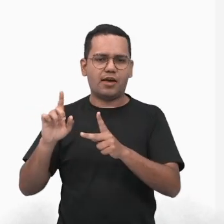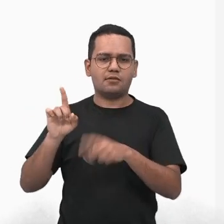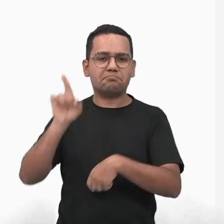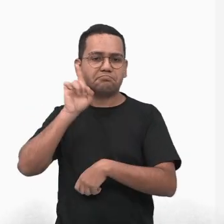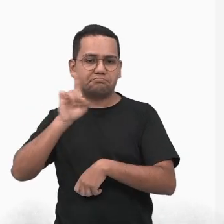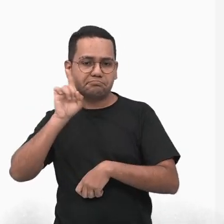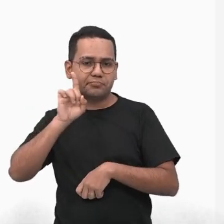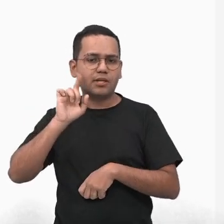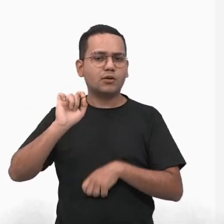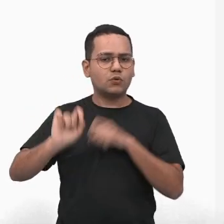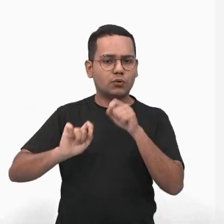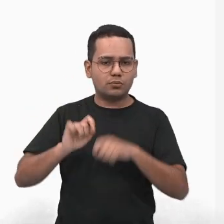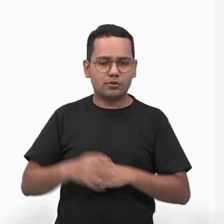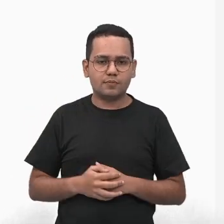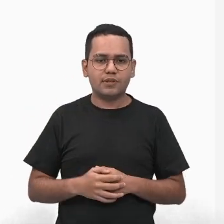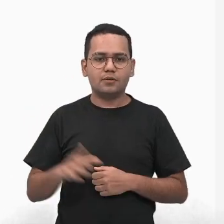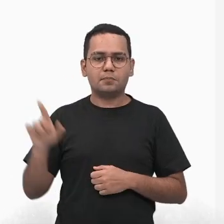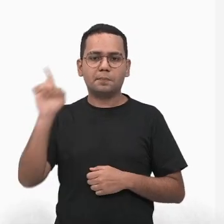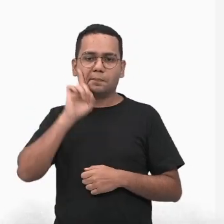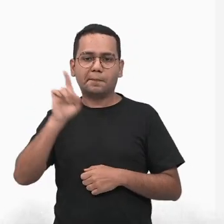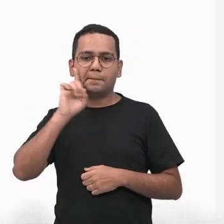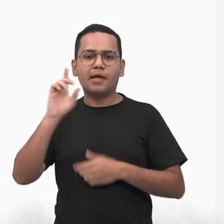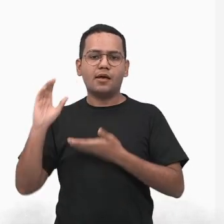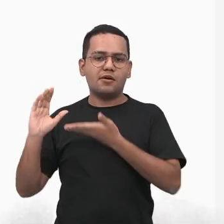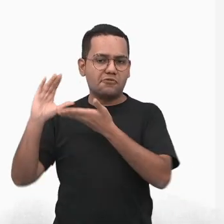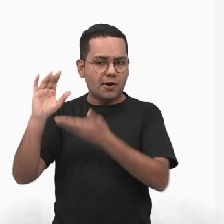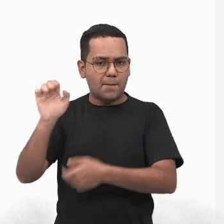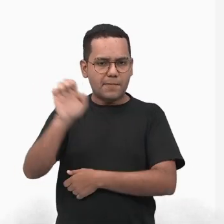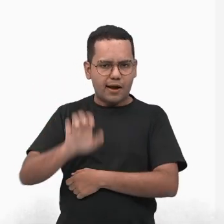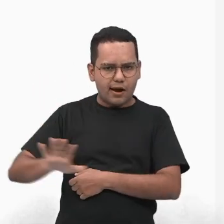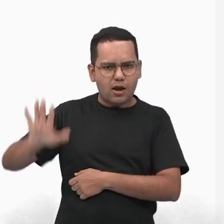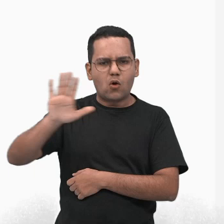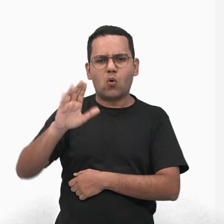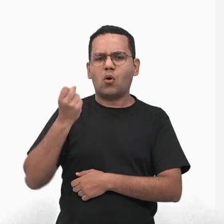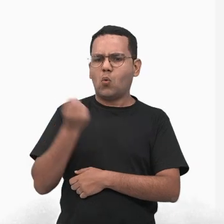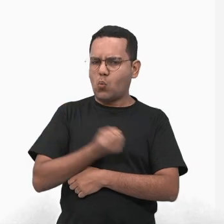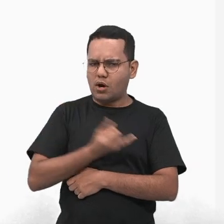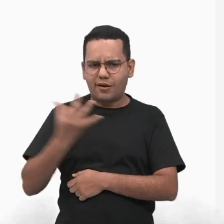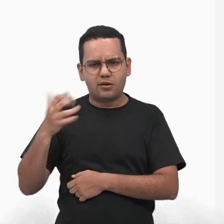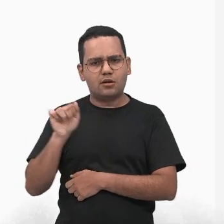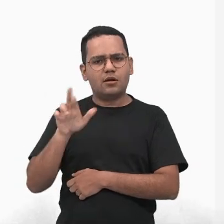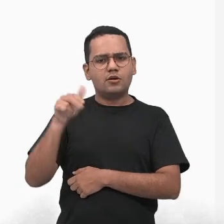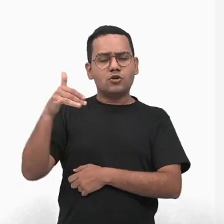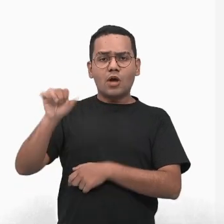de armas e soldados, além de recursos financeiros até